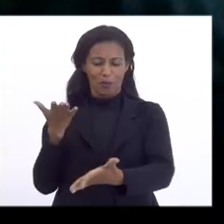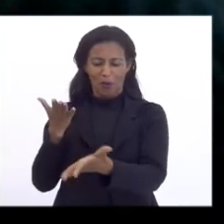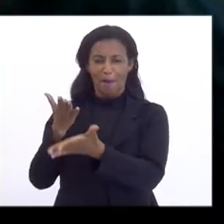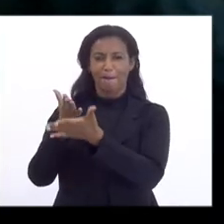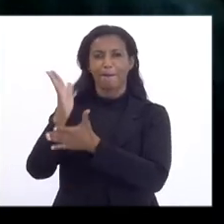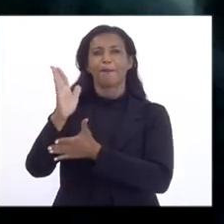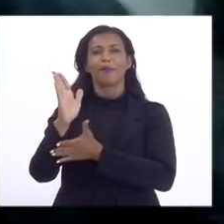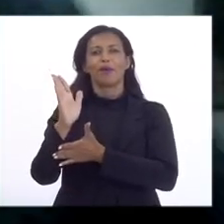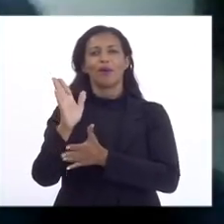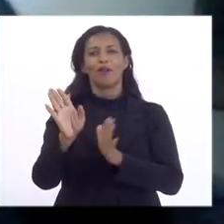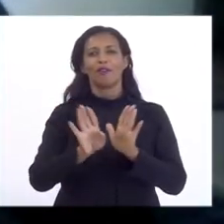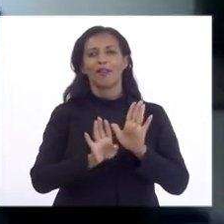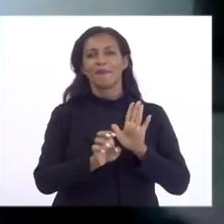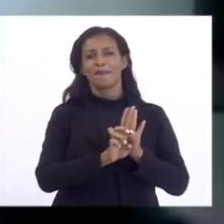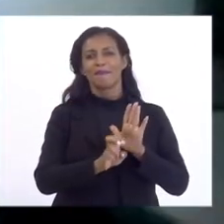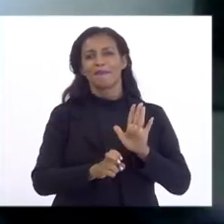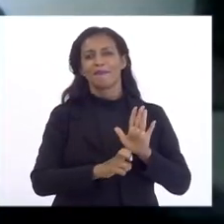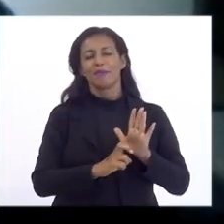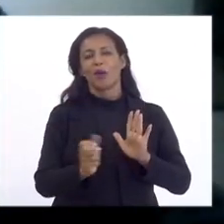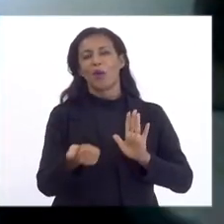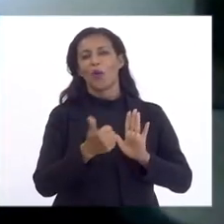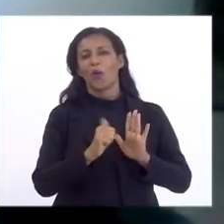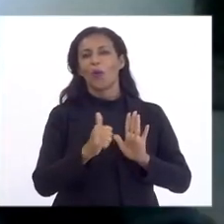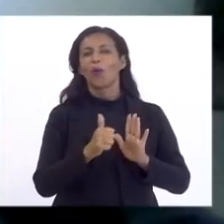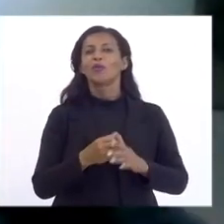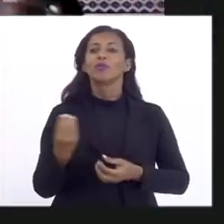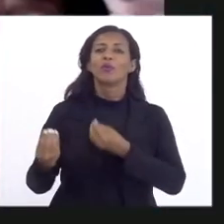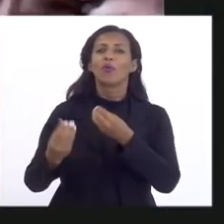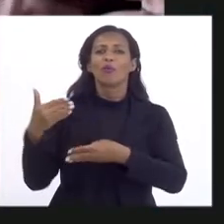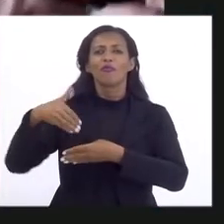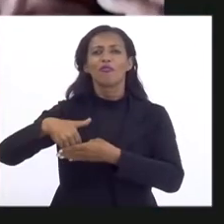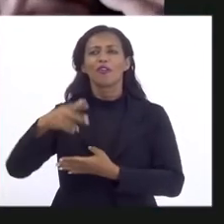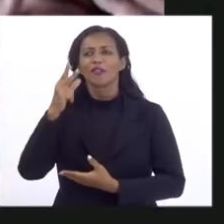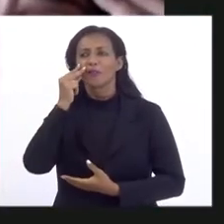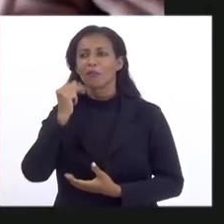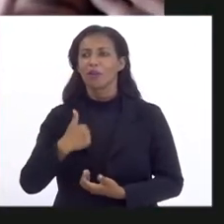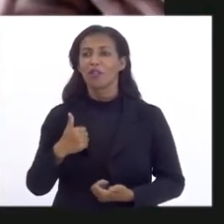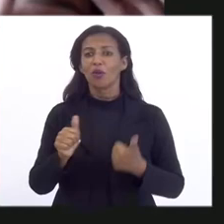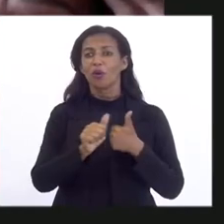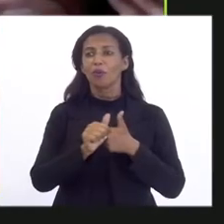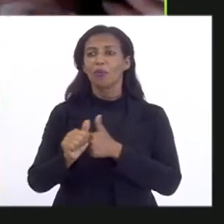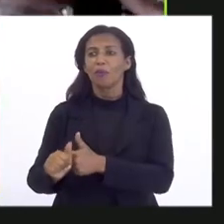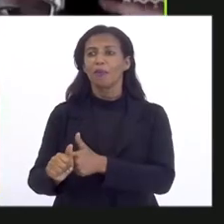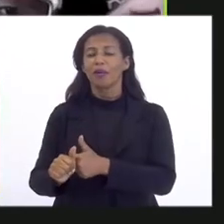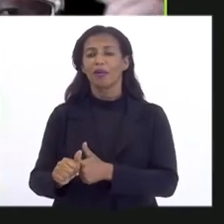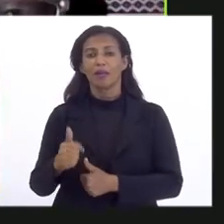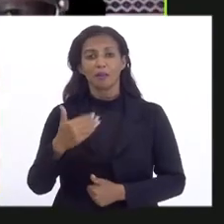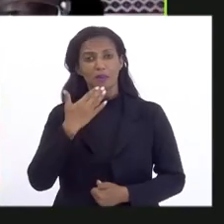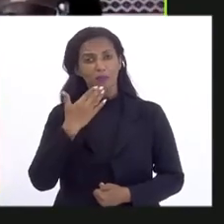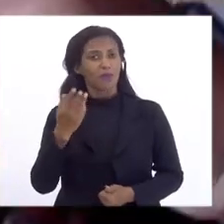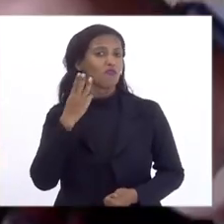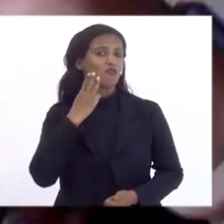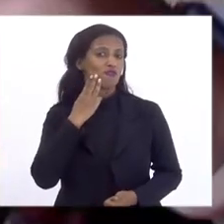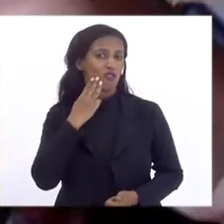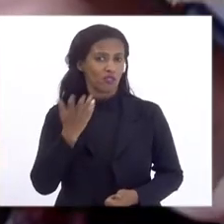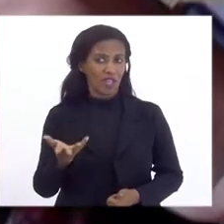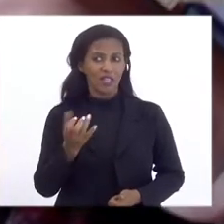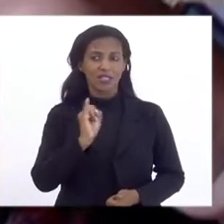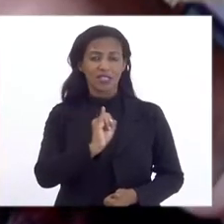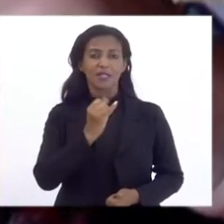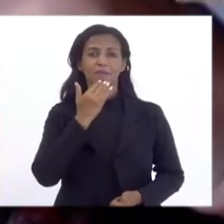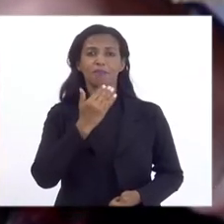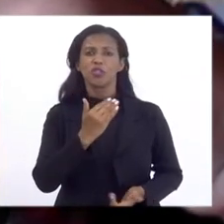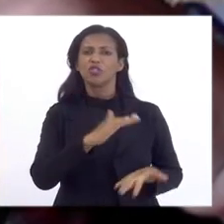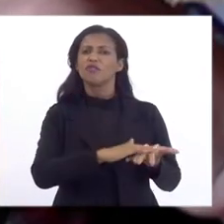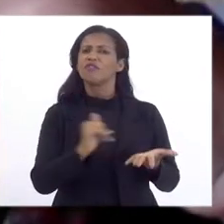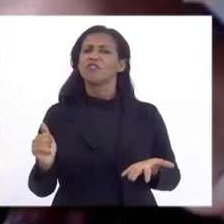emenda 11. Acolhida 11. Deputada Mônica, vota como? Acompanha? Eu acompanho, mas eu estou aqui sugerindo para o Valdec se não seria o caso da gente pedir